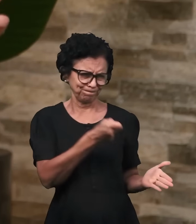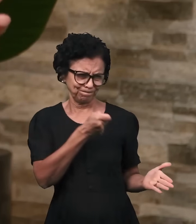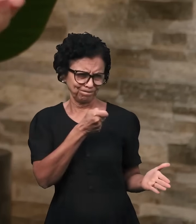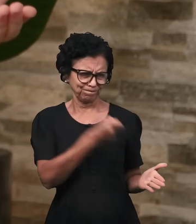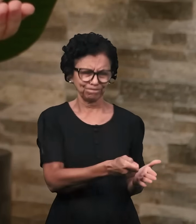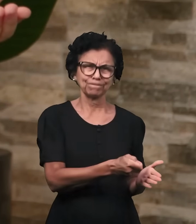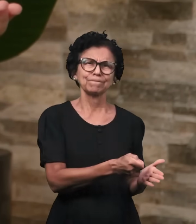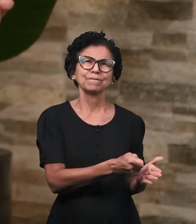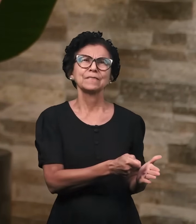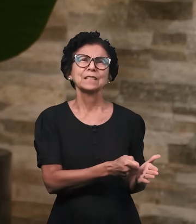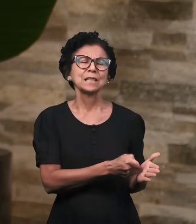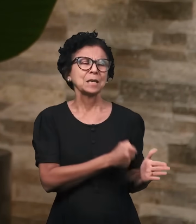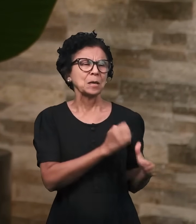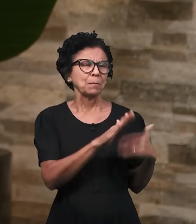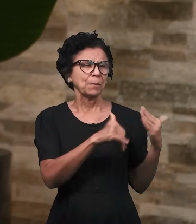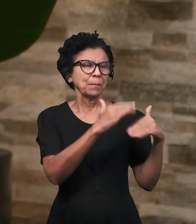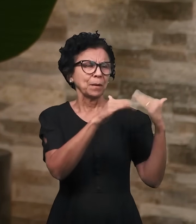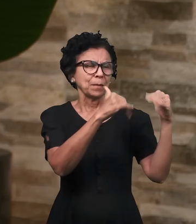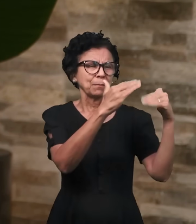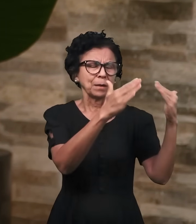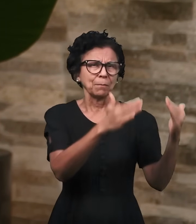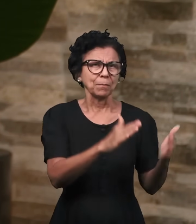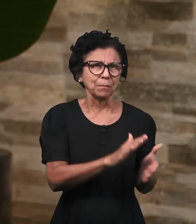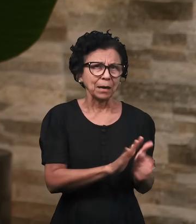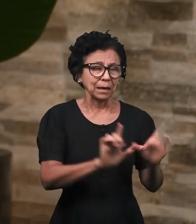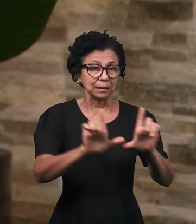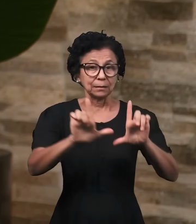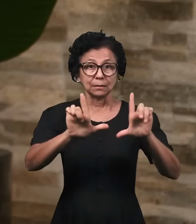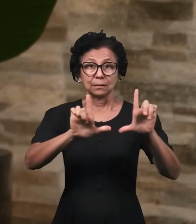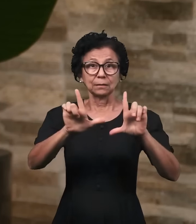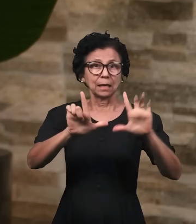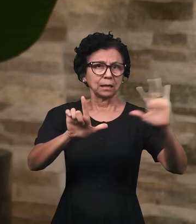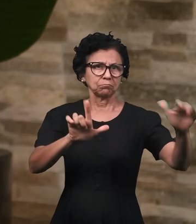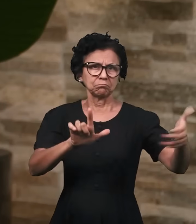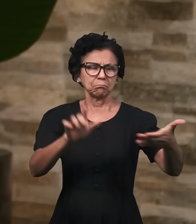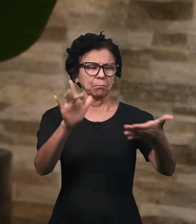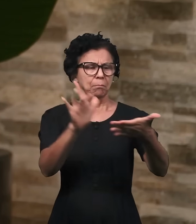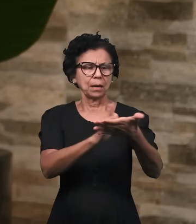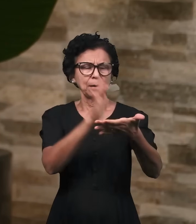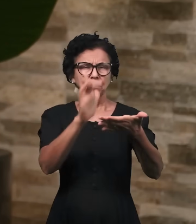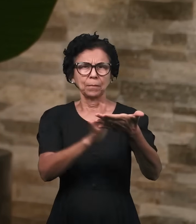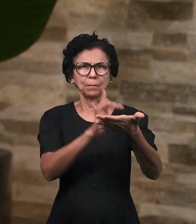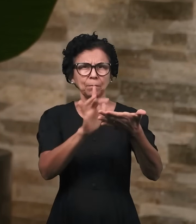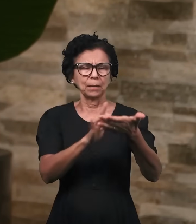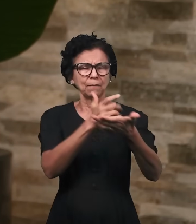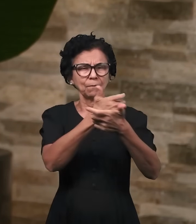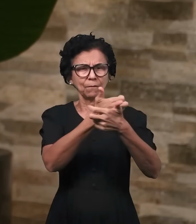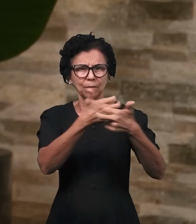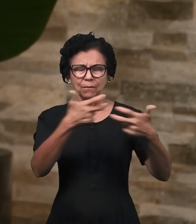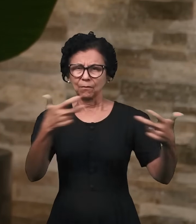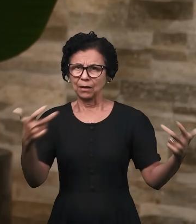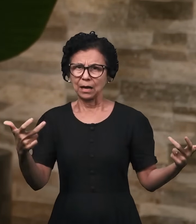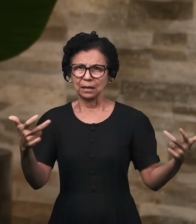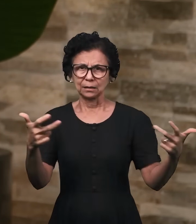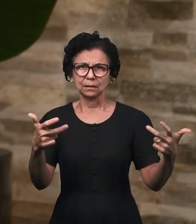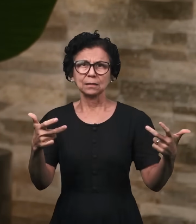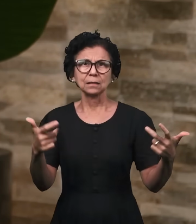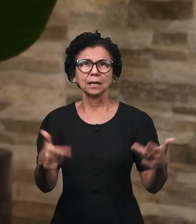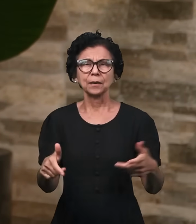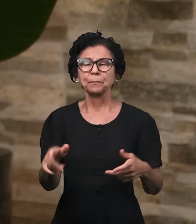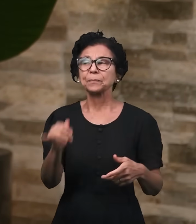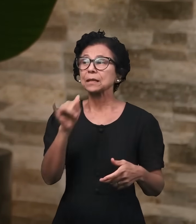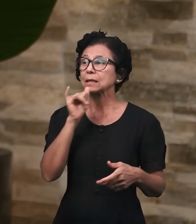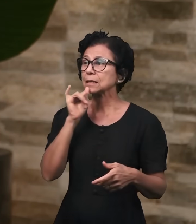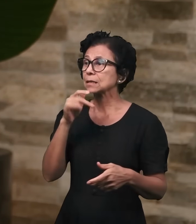As telas, como o senhor referiu, são um grande catalisador. Existe, pastor, por exemplo, quem tem aquele